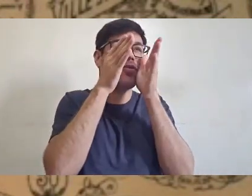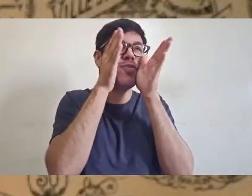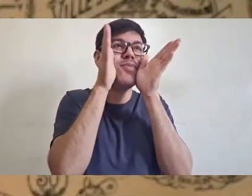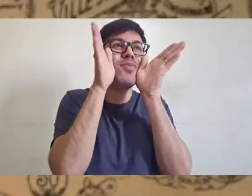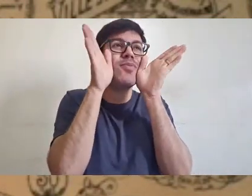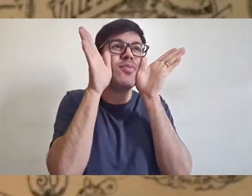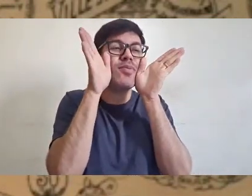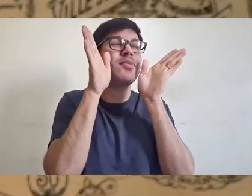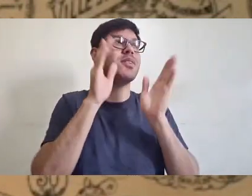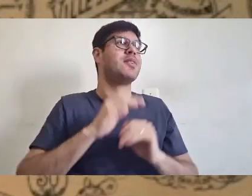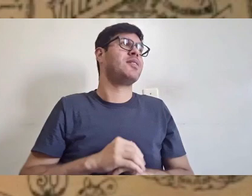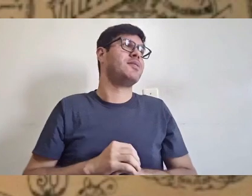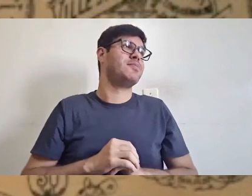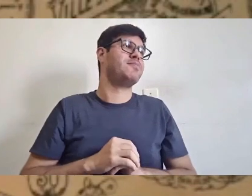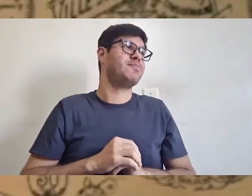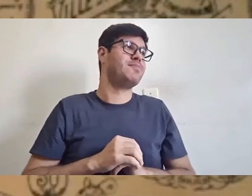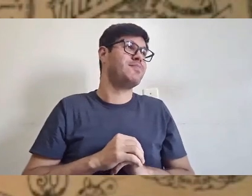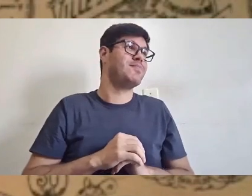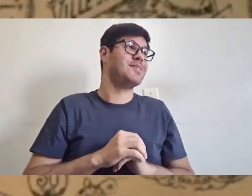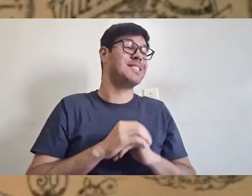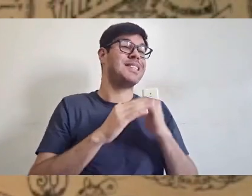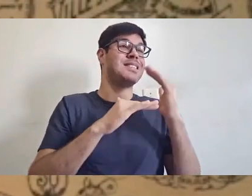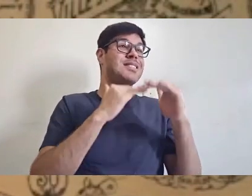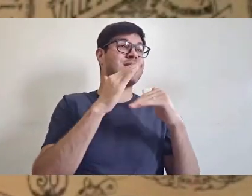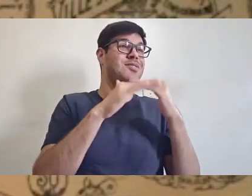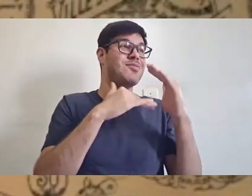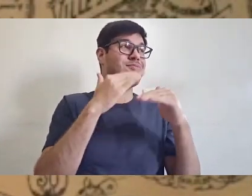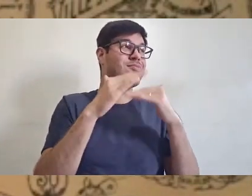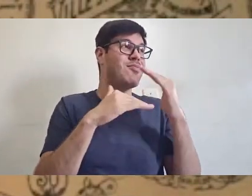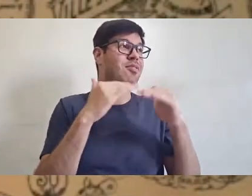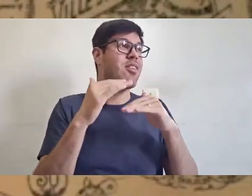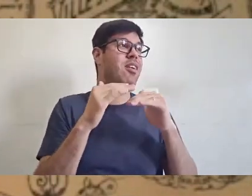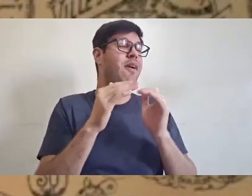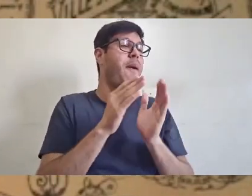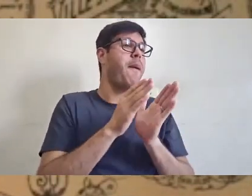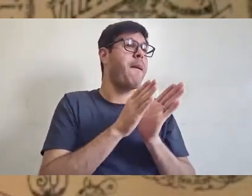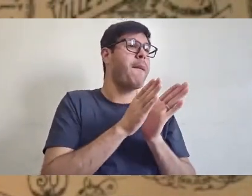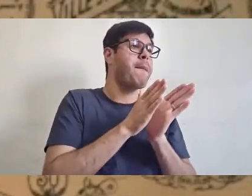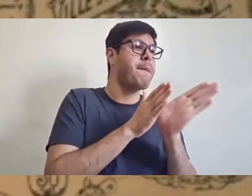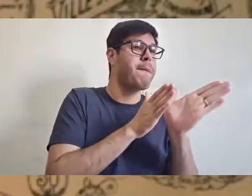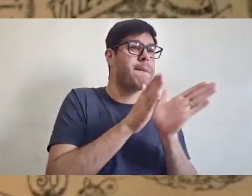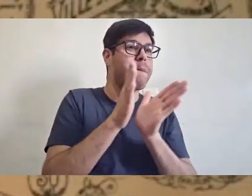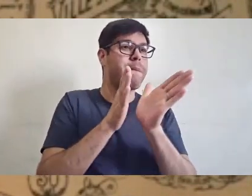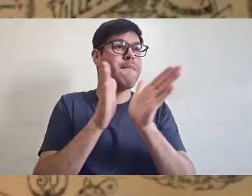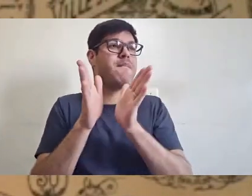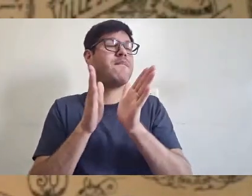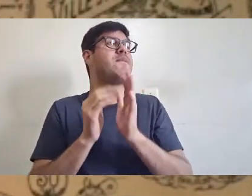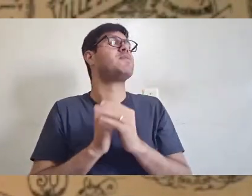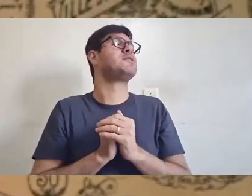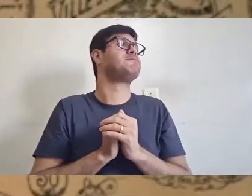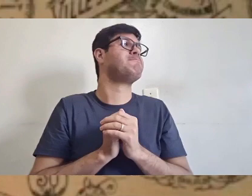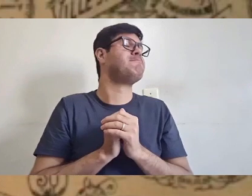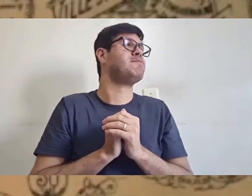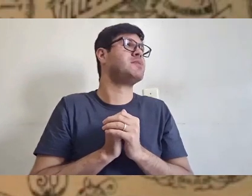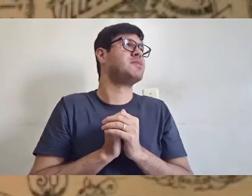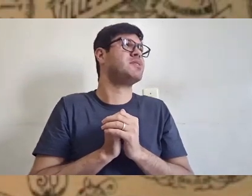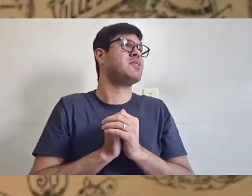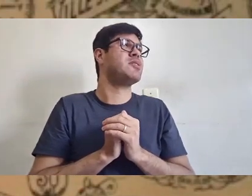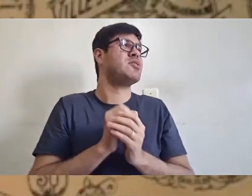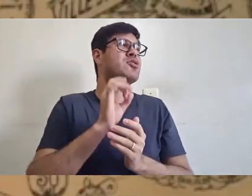ter a visão no sentido de, no cargo, desenvolver todas as vertentes de uma cidade.